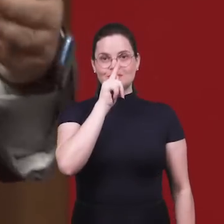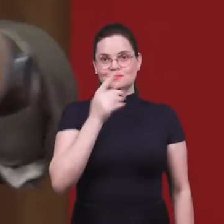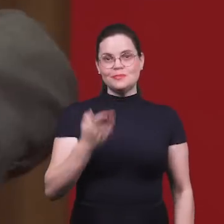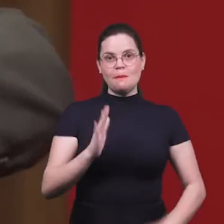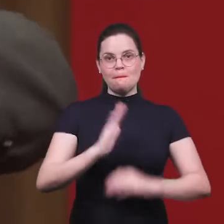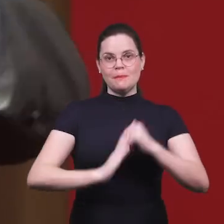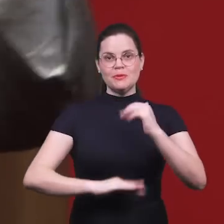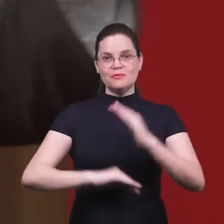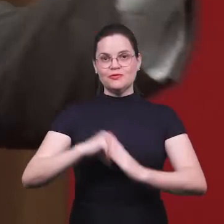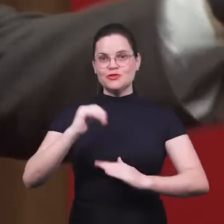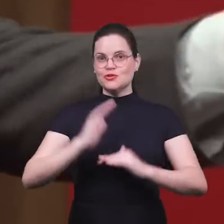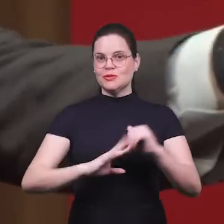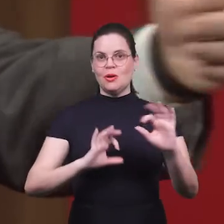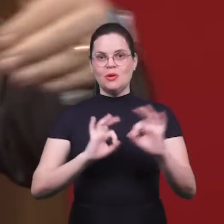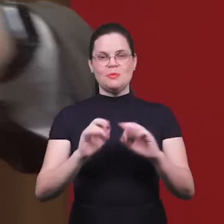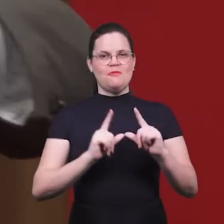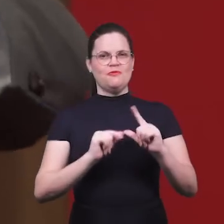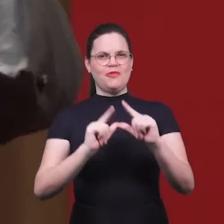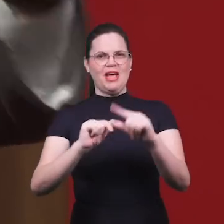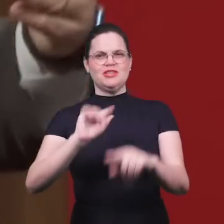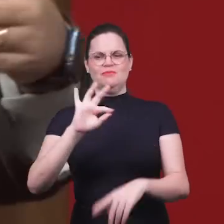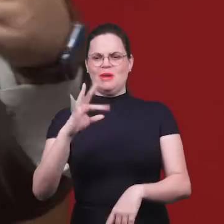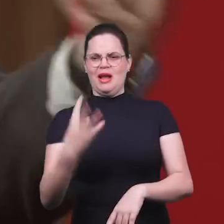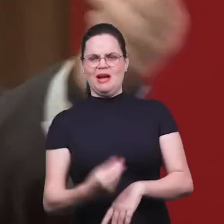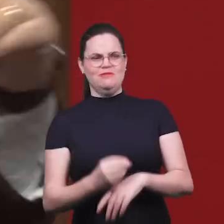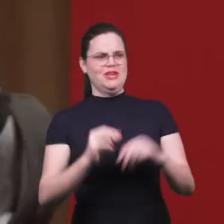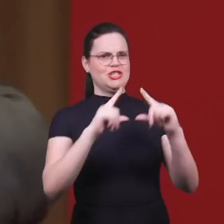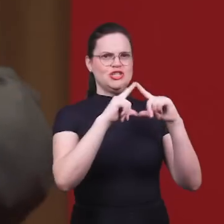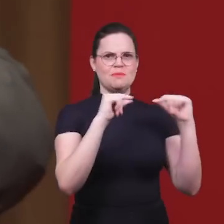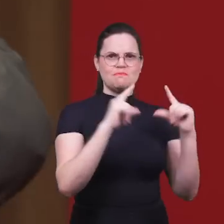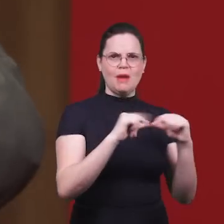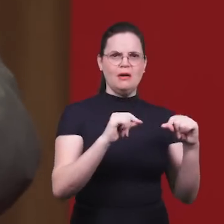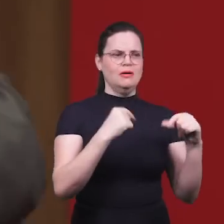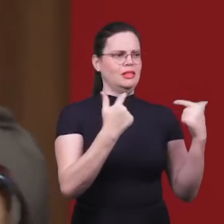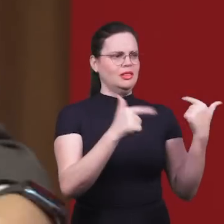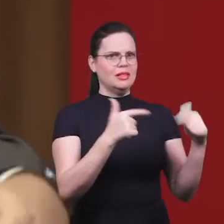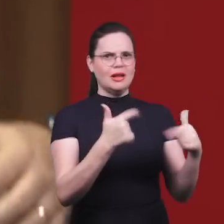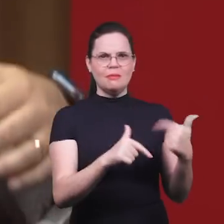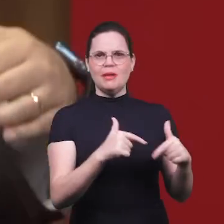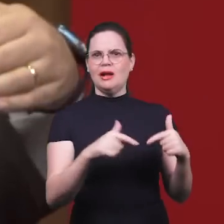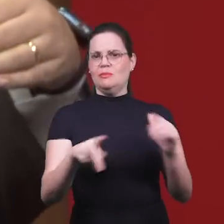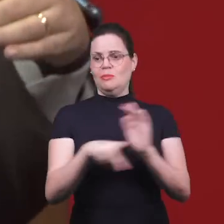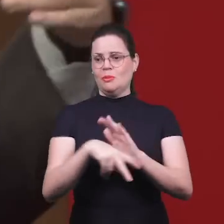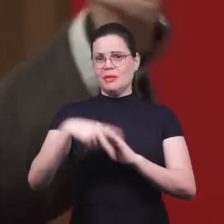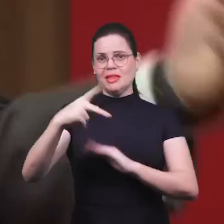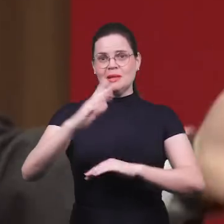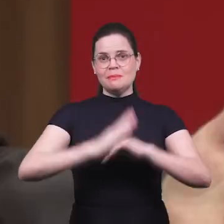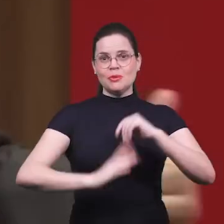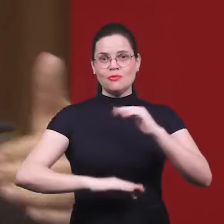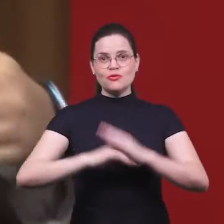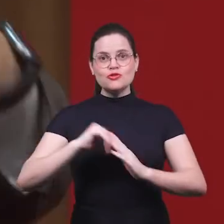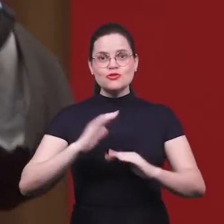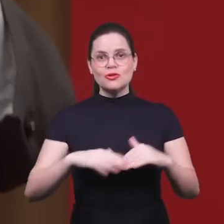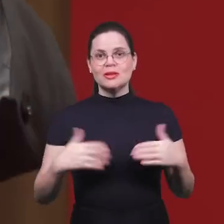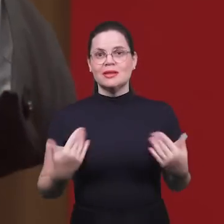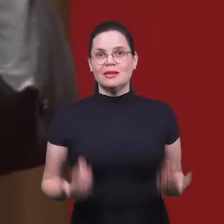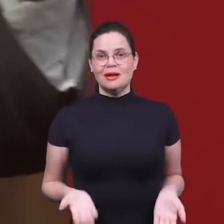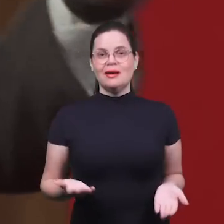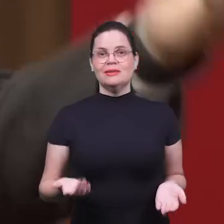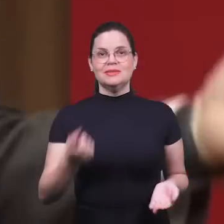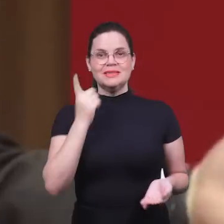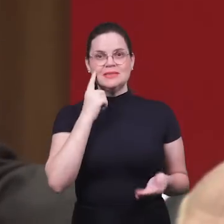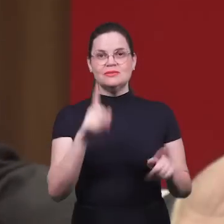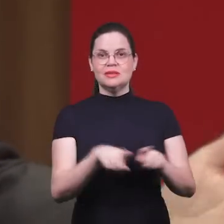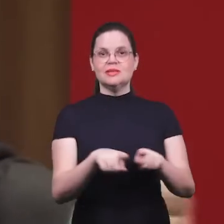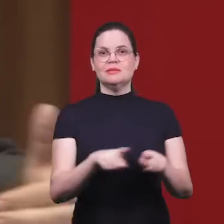excelente profissional, viajava para a África, para o Japão, a trabalho, né, realização profissional, Então, você vê profissionais como o